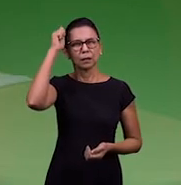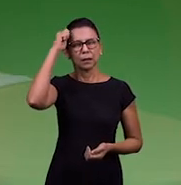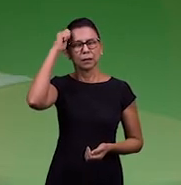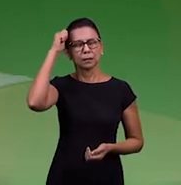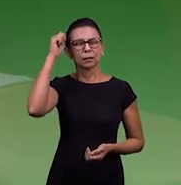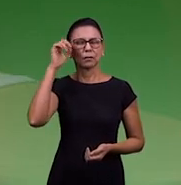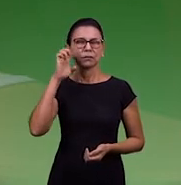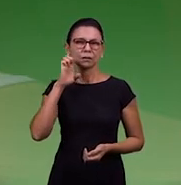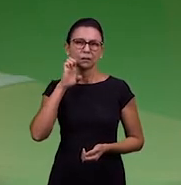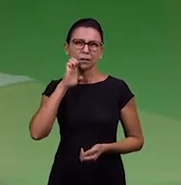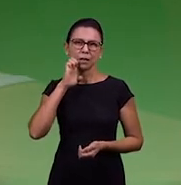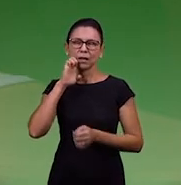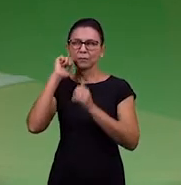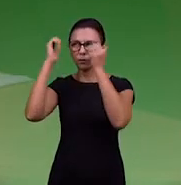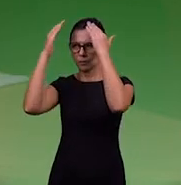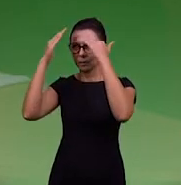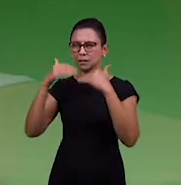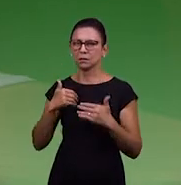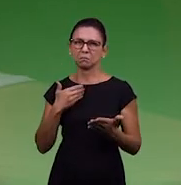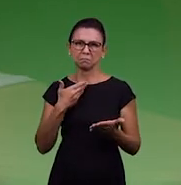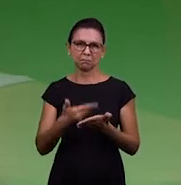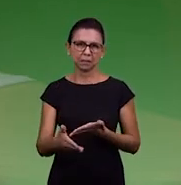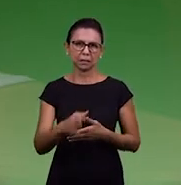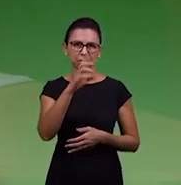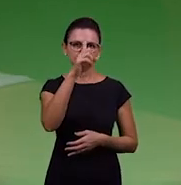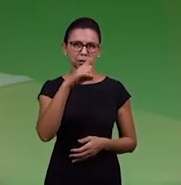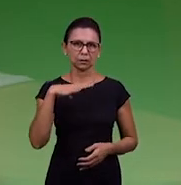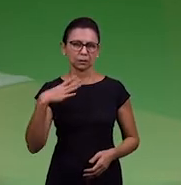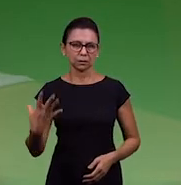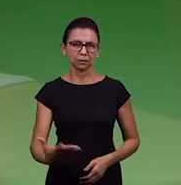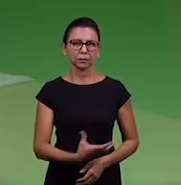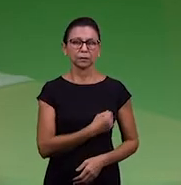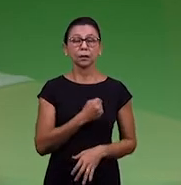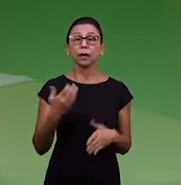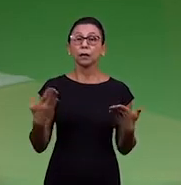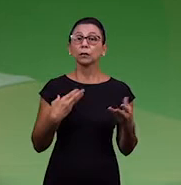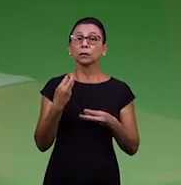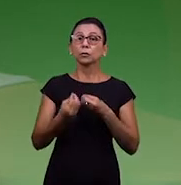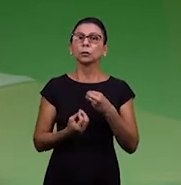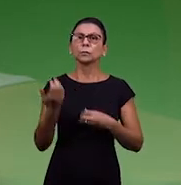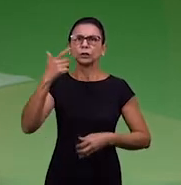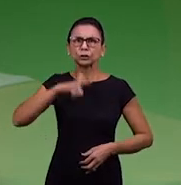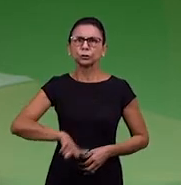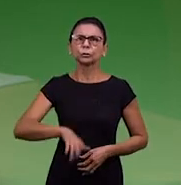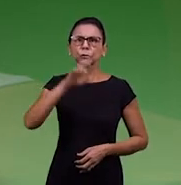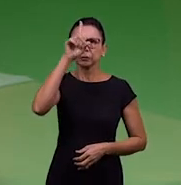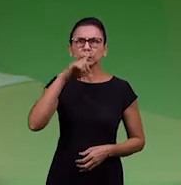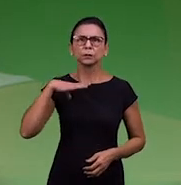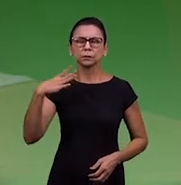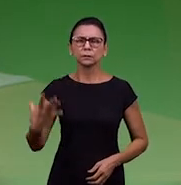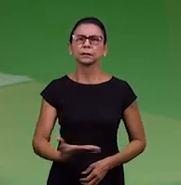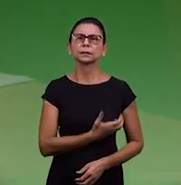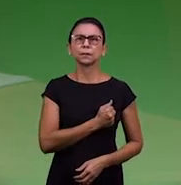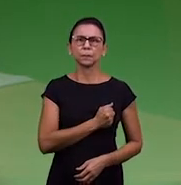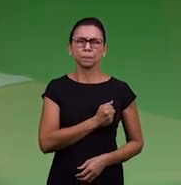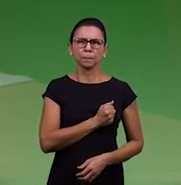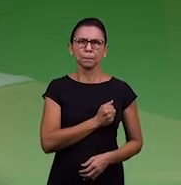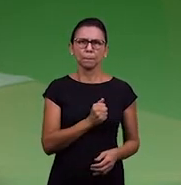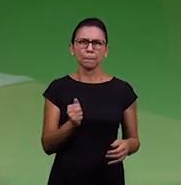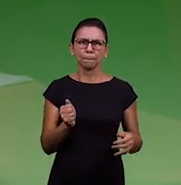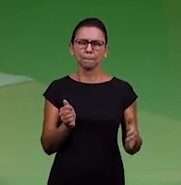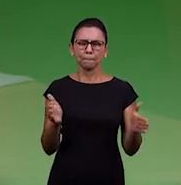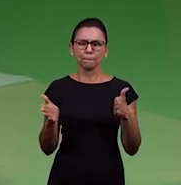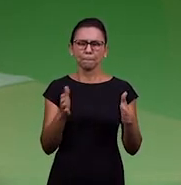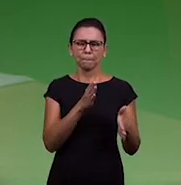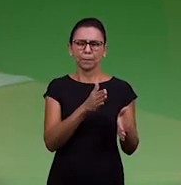maneiras para que o homem então volte a viver essa experiência. Vamos aqui então colocar em cada momento da história como foi a